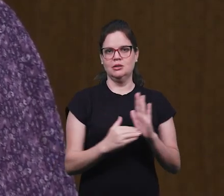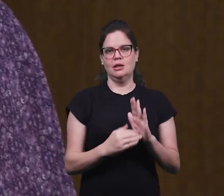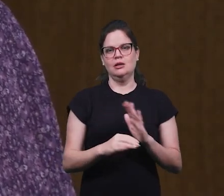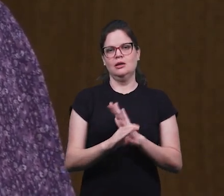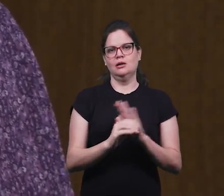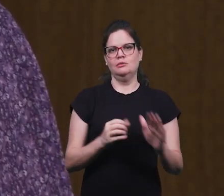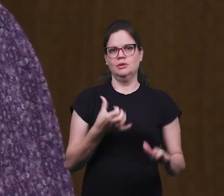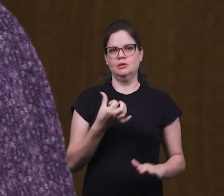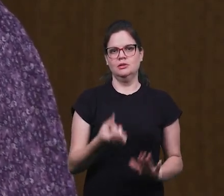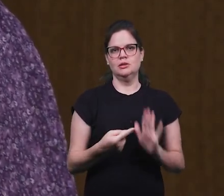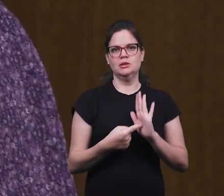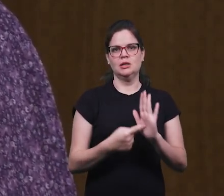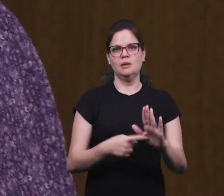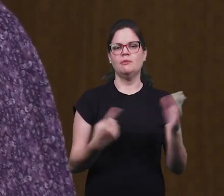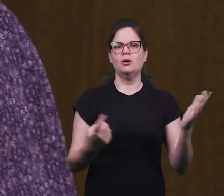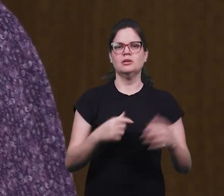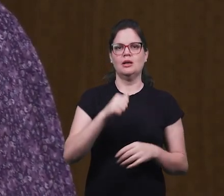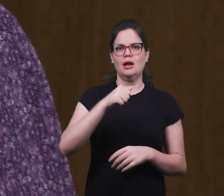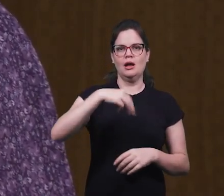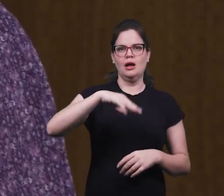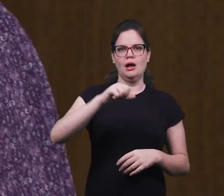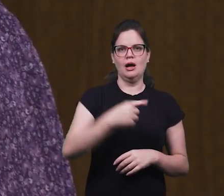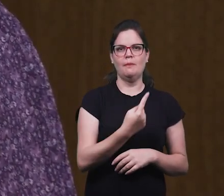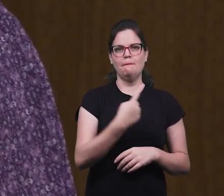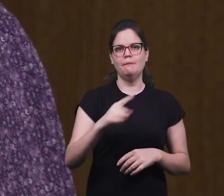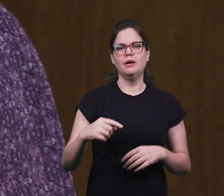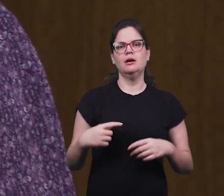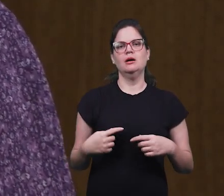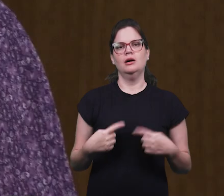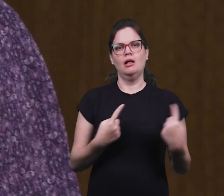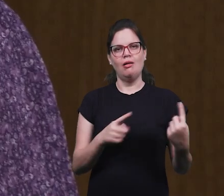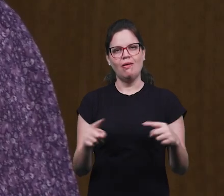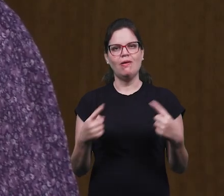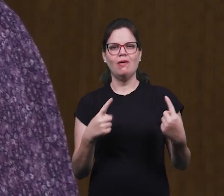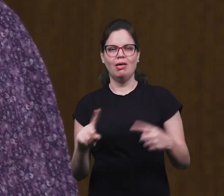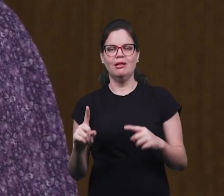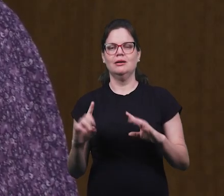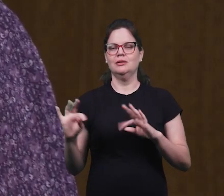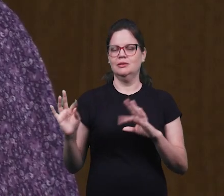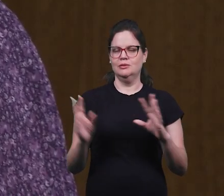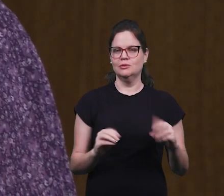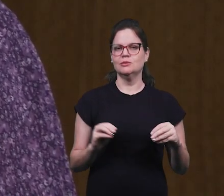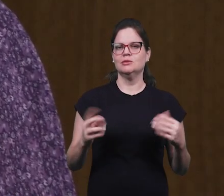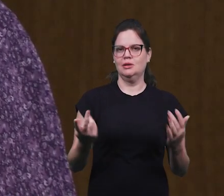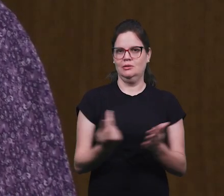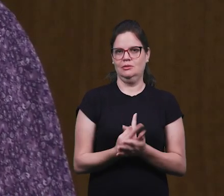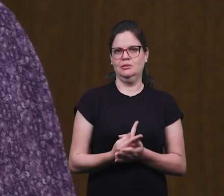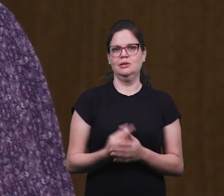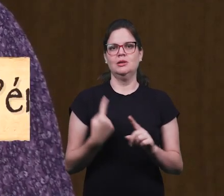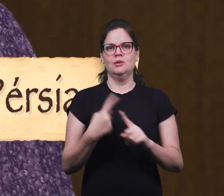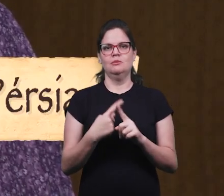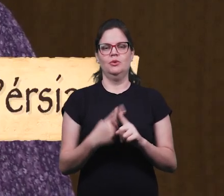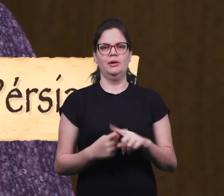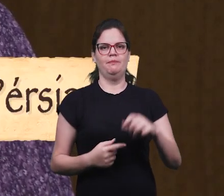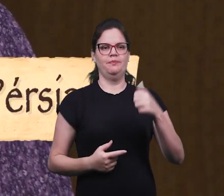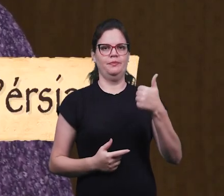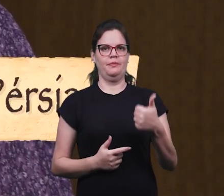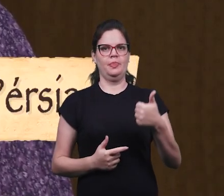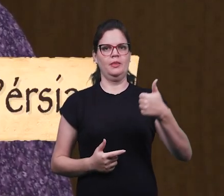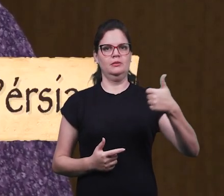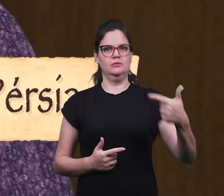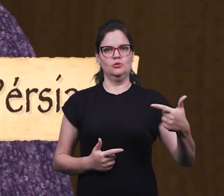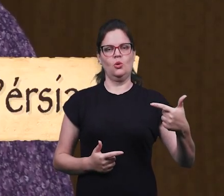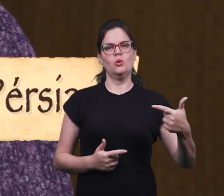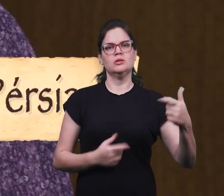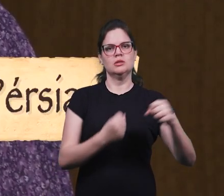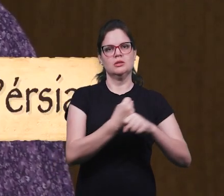contando toda aquela intriga de Amã, e tudo se passa então nesse período, que vai do 12º ano ao 13º